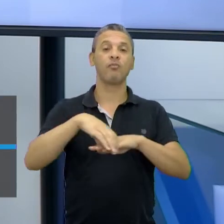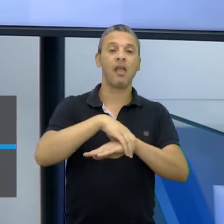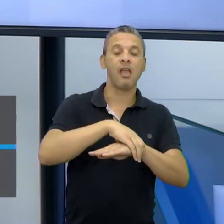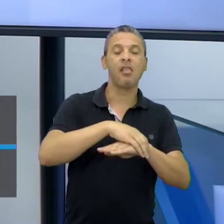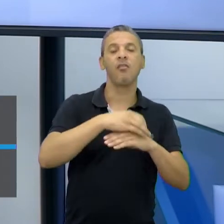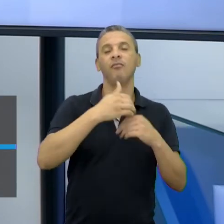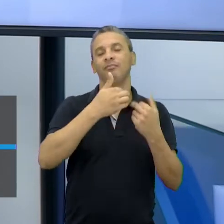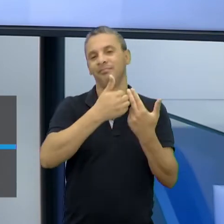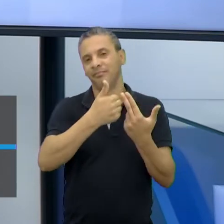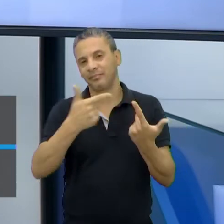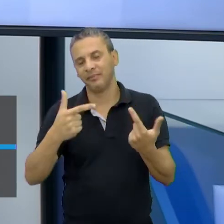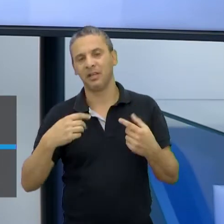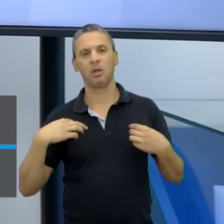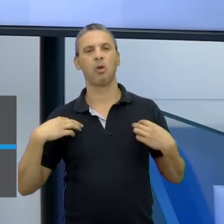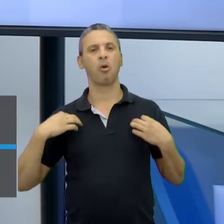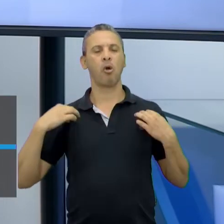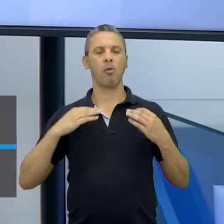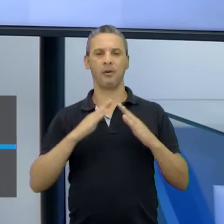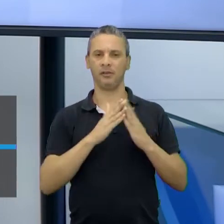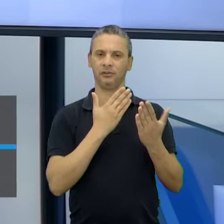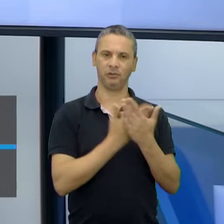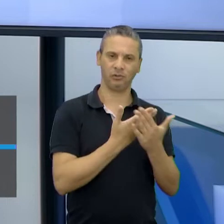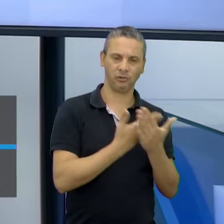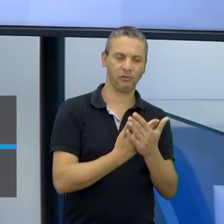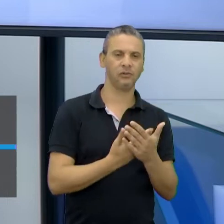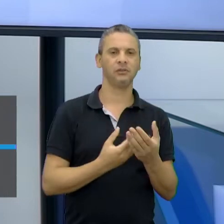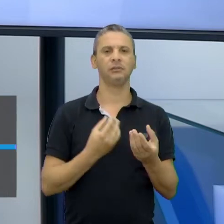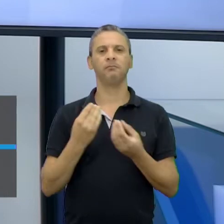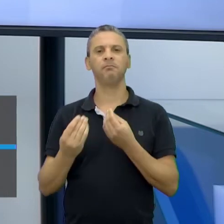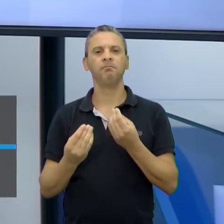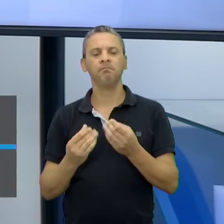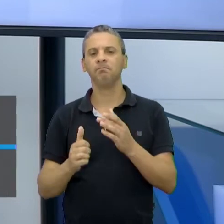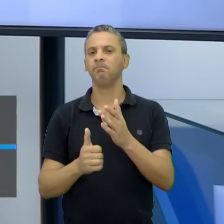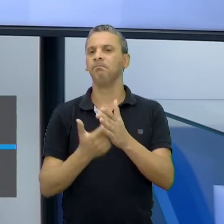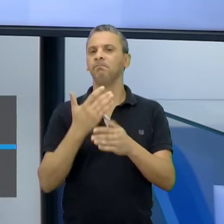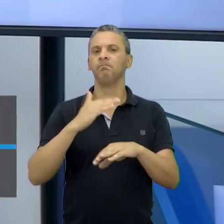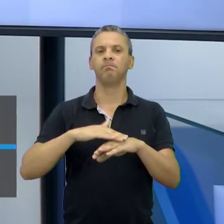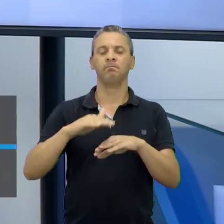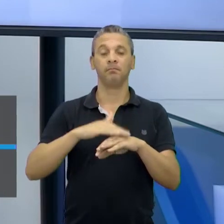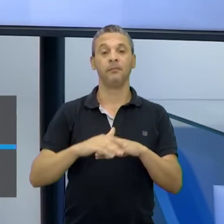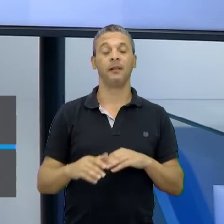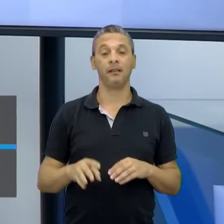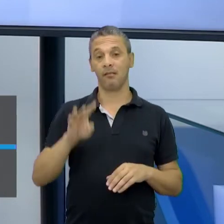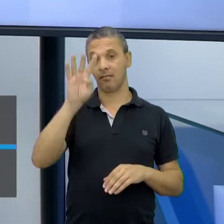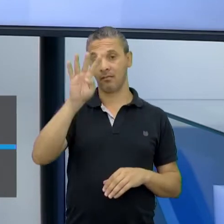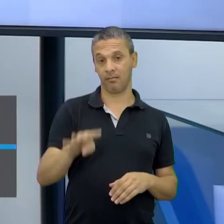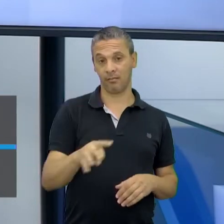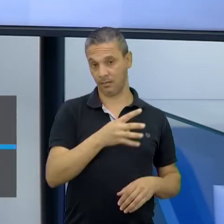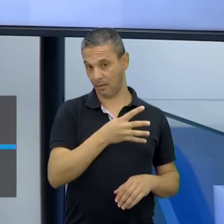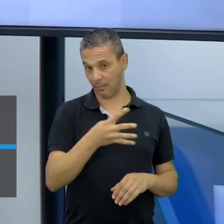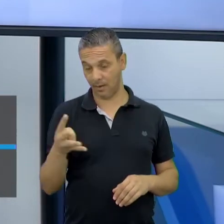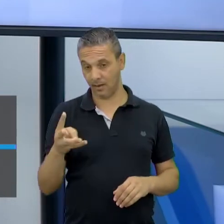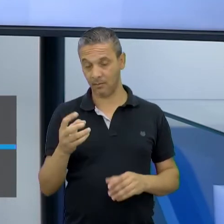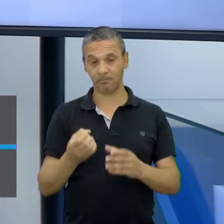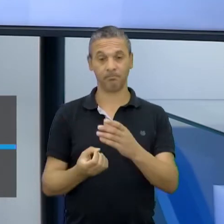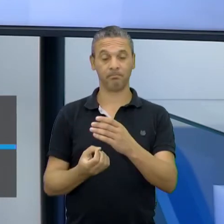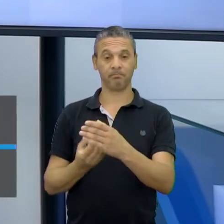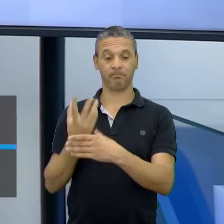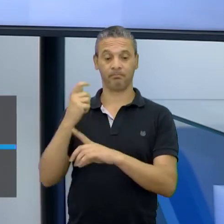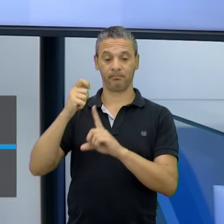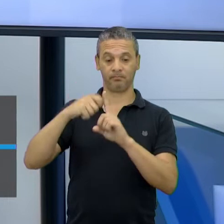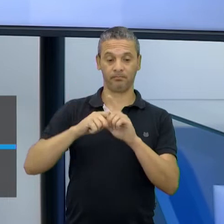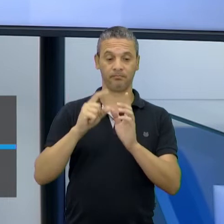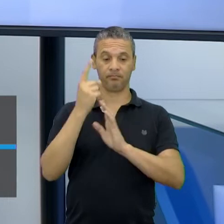nova, com o meu uniforme, se eu uso uniforme na escola, se eu não uso. Então, essa tabela que a gente vai fazer aí do mês